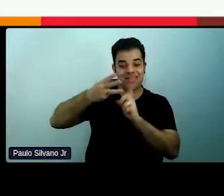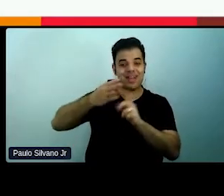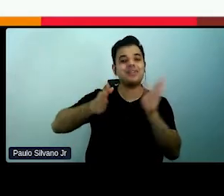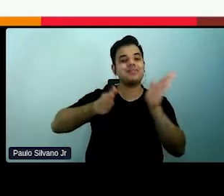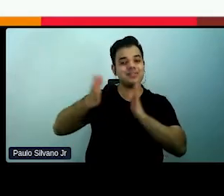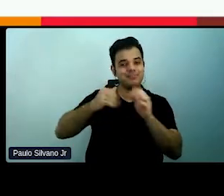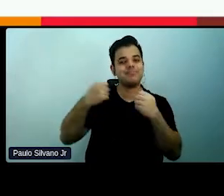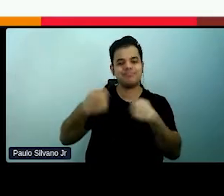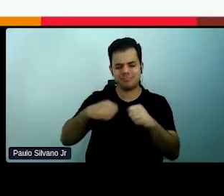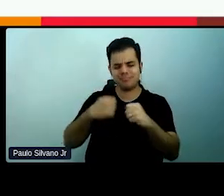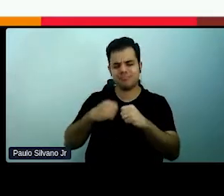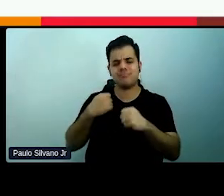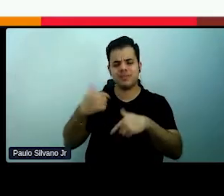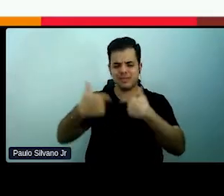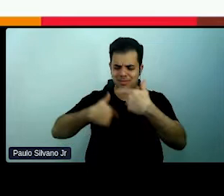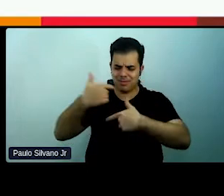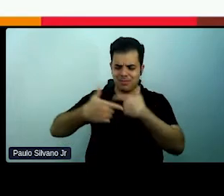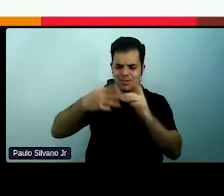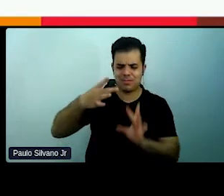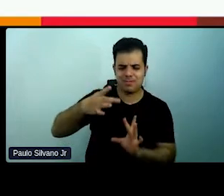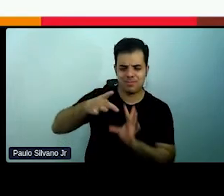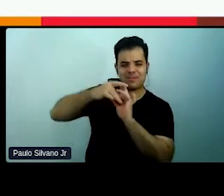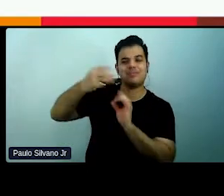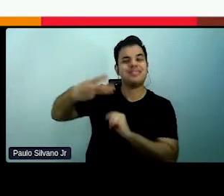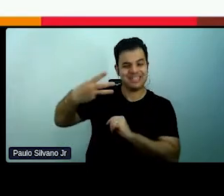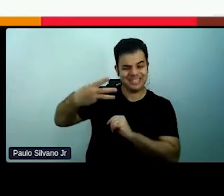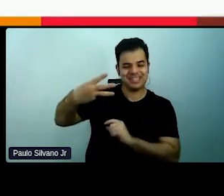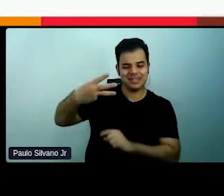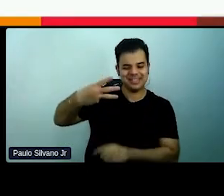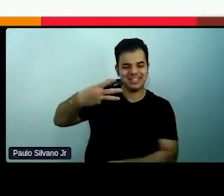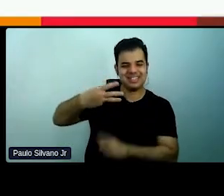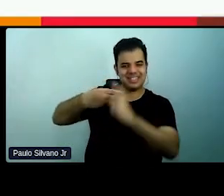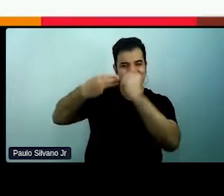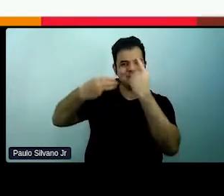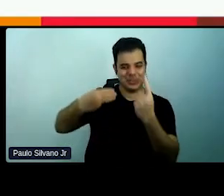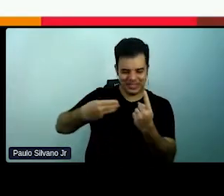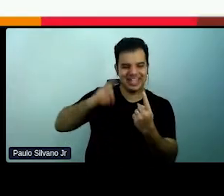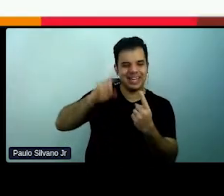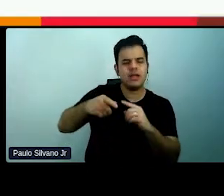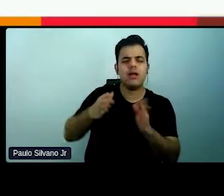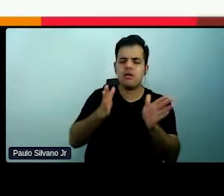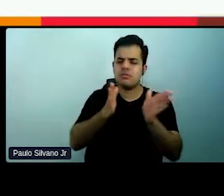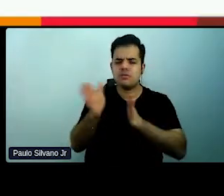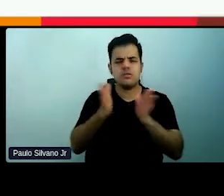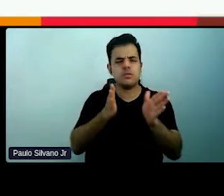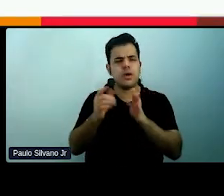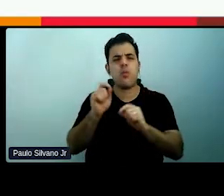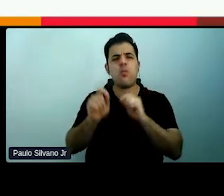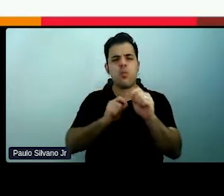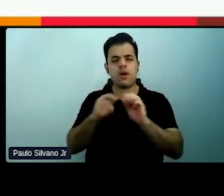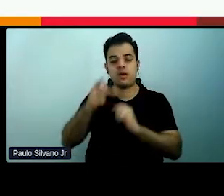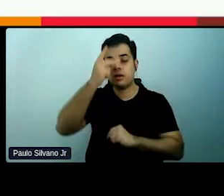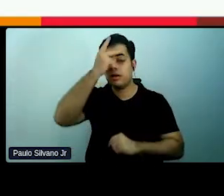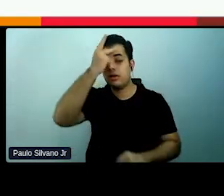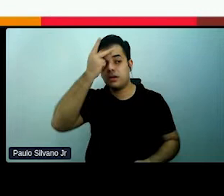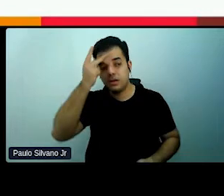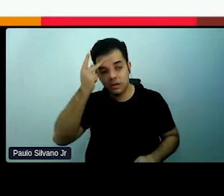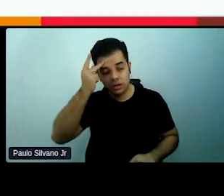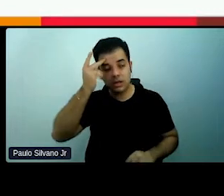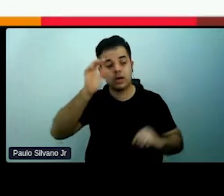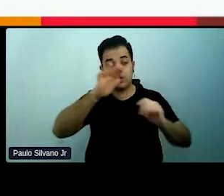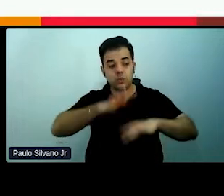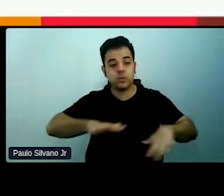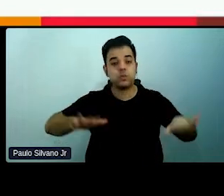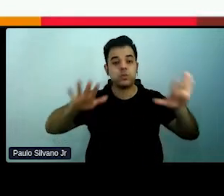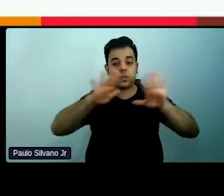vir em paralelo com tudo isso, né? Porque a acessibilidade nada mais é do que a gente falar de pessoas,